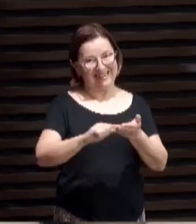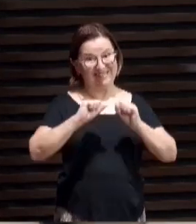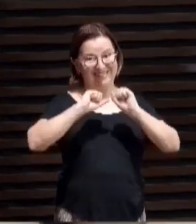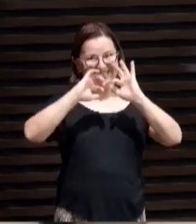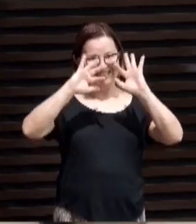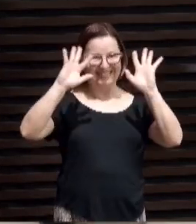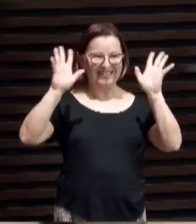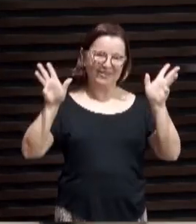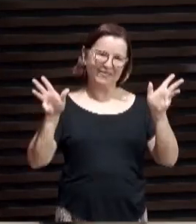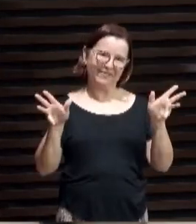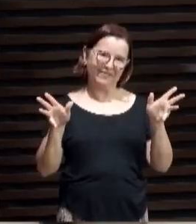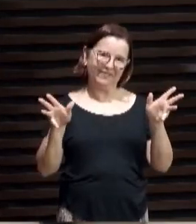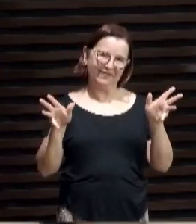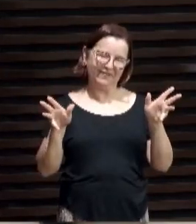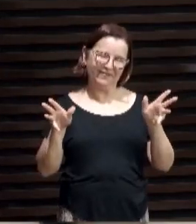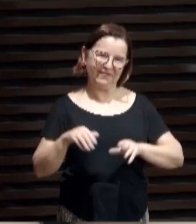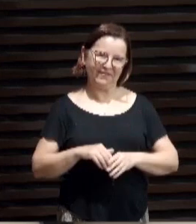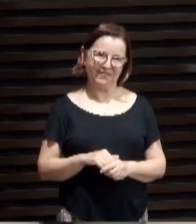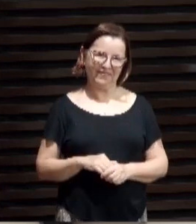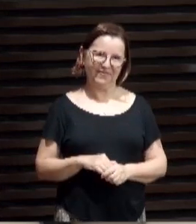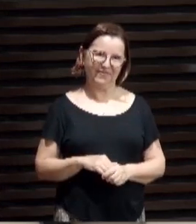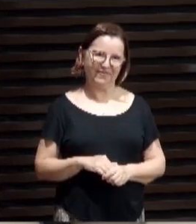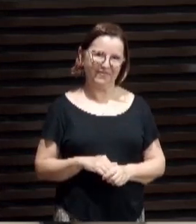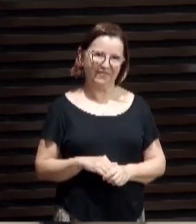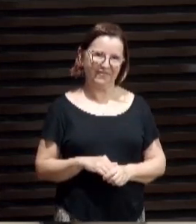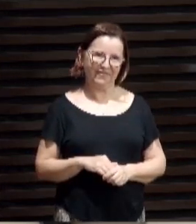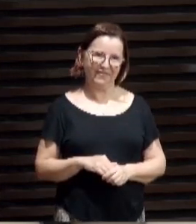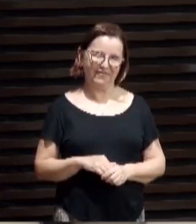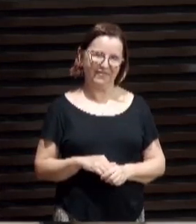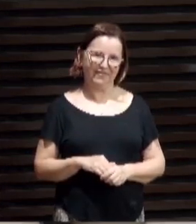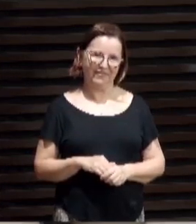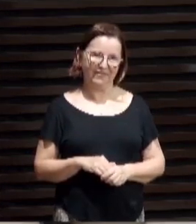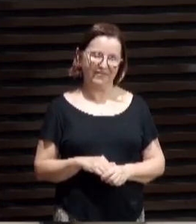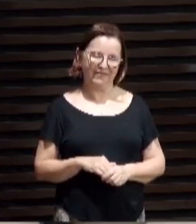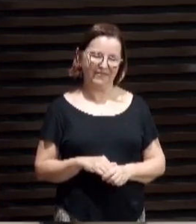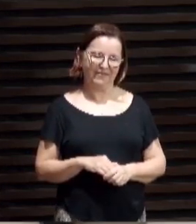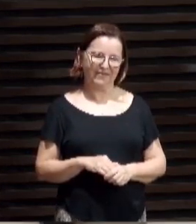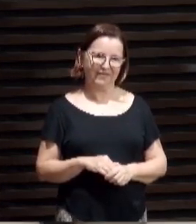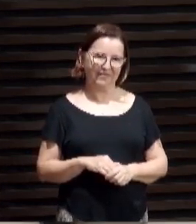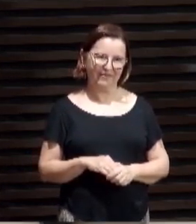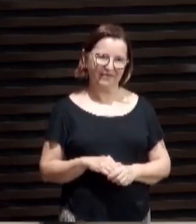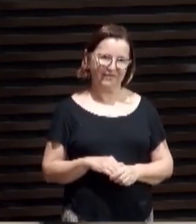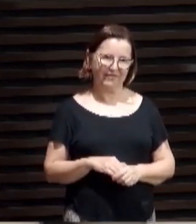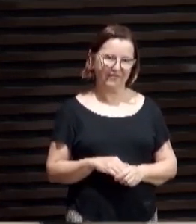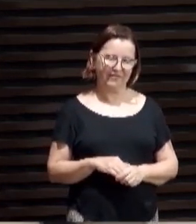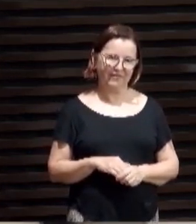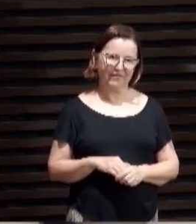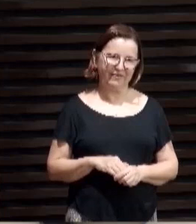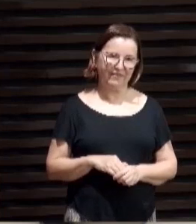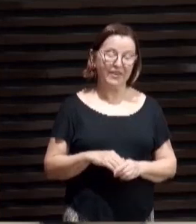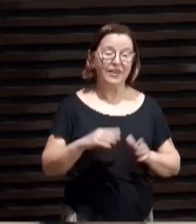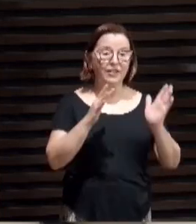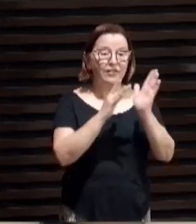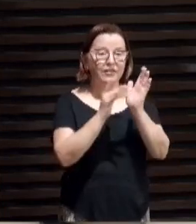claro. O que ele estava fazendo quando ele diz